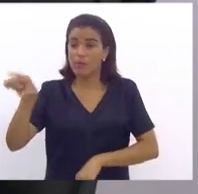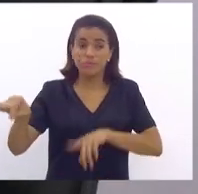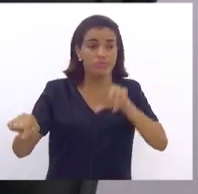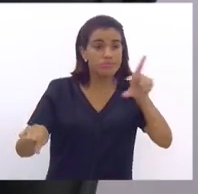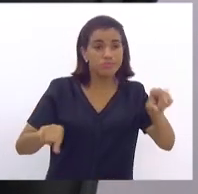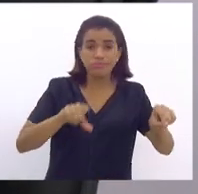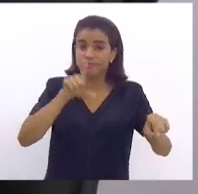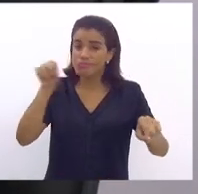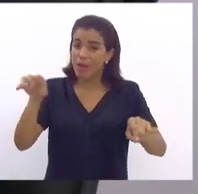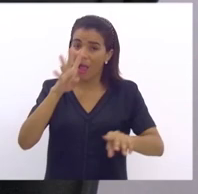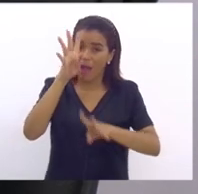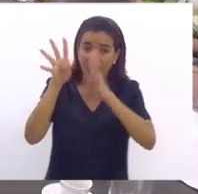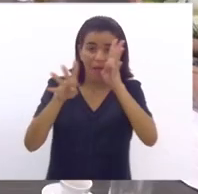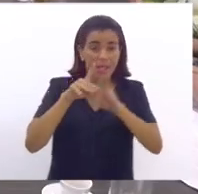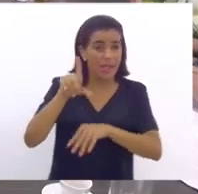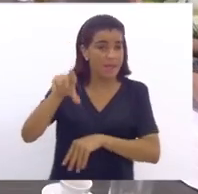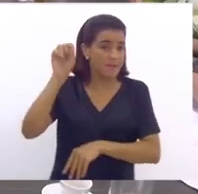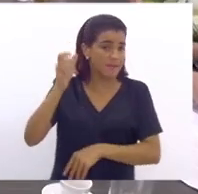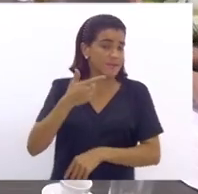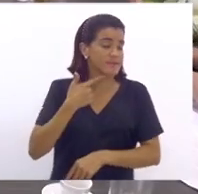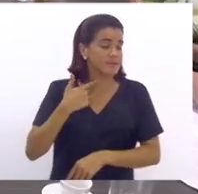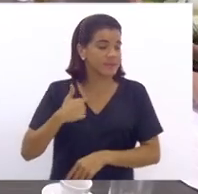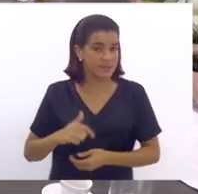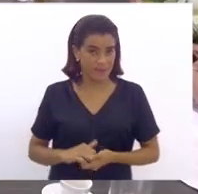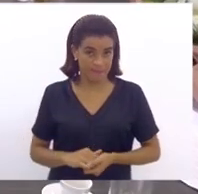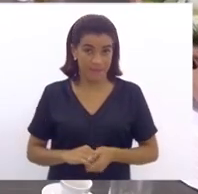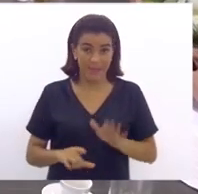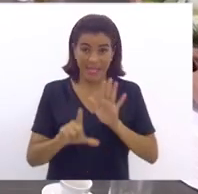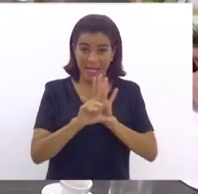está disposto na Lei